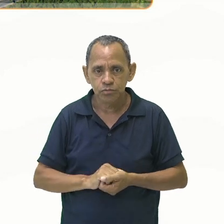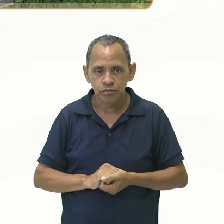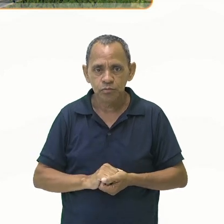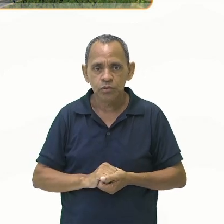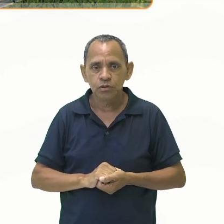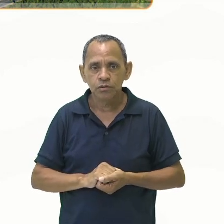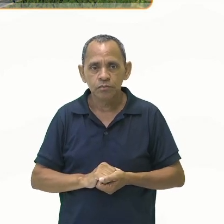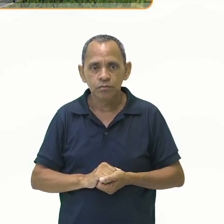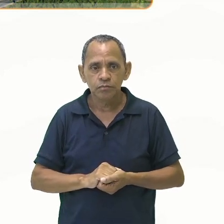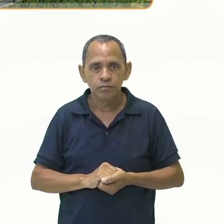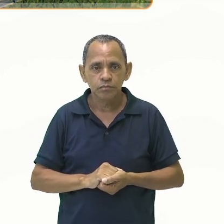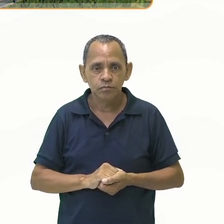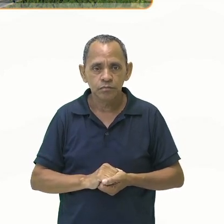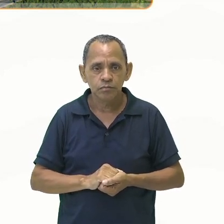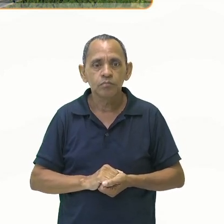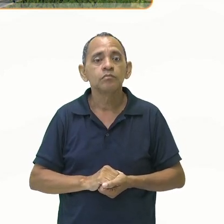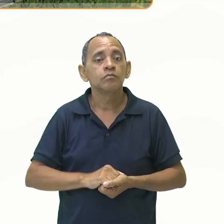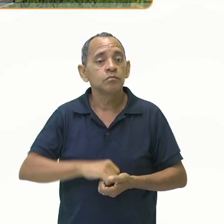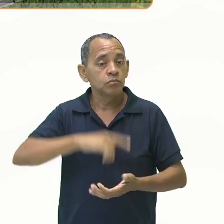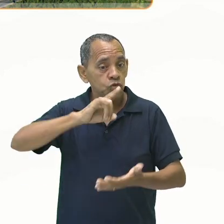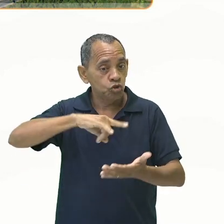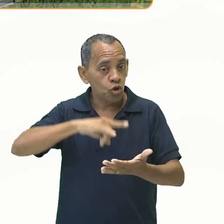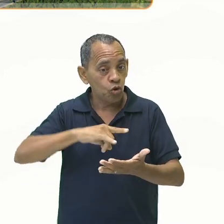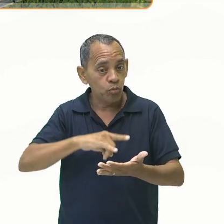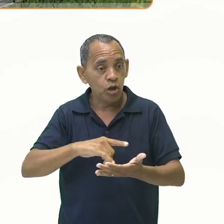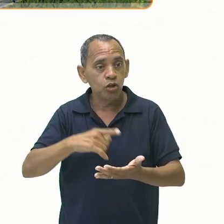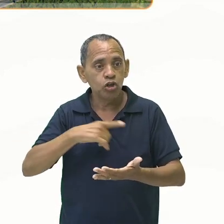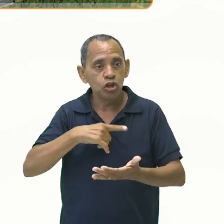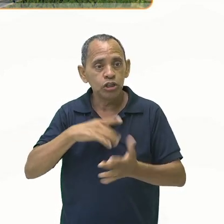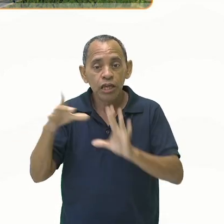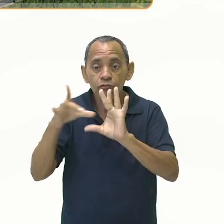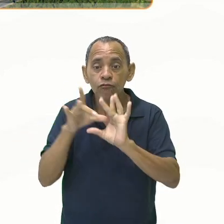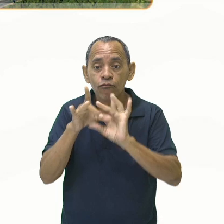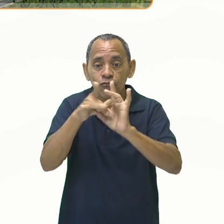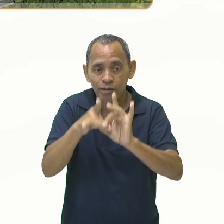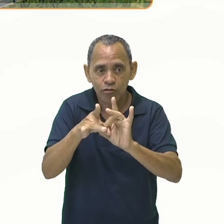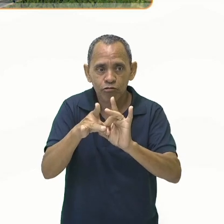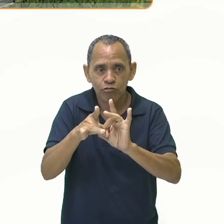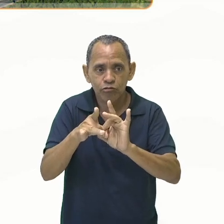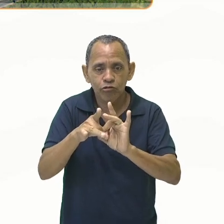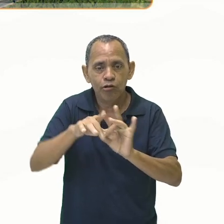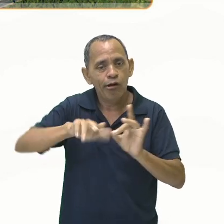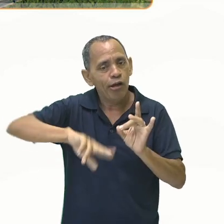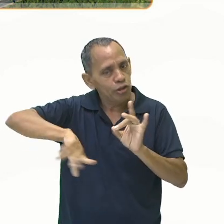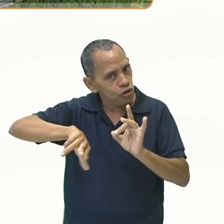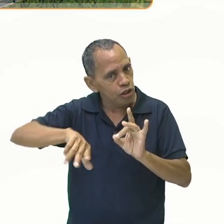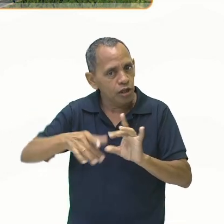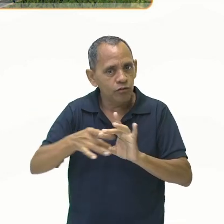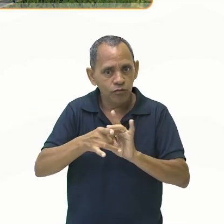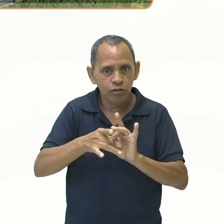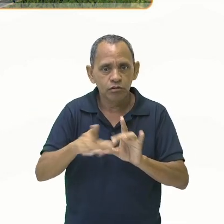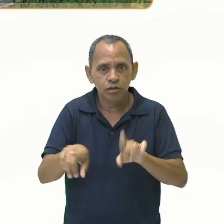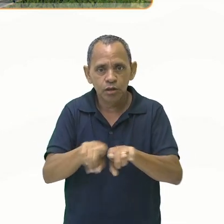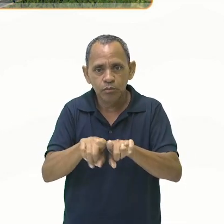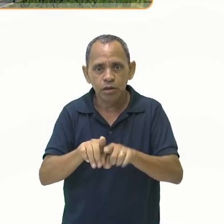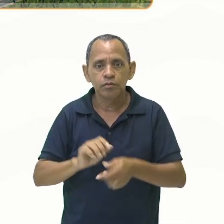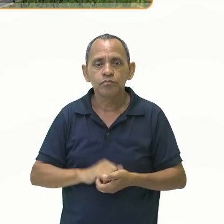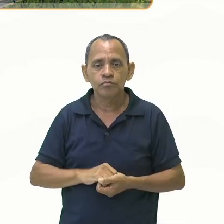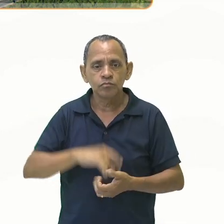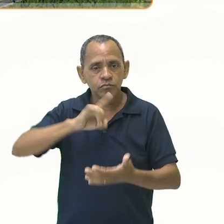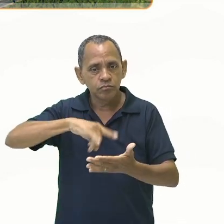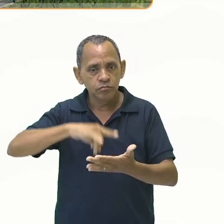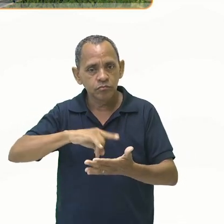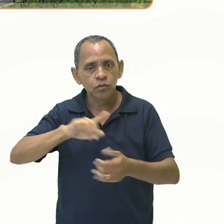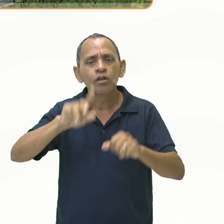documentos vinculantes e os documentos não vinculantes. O que são esses documentos vinculantes, professor? São aqueles documentos que